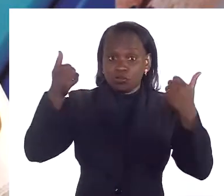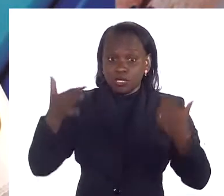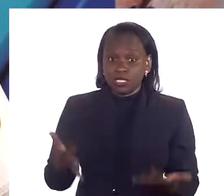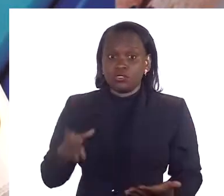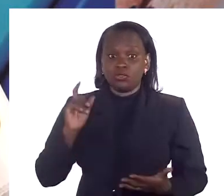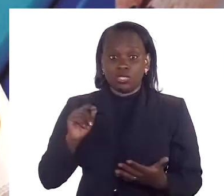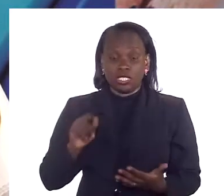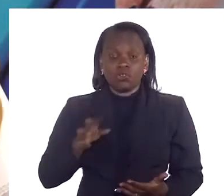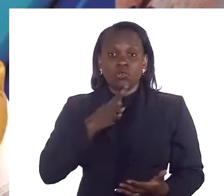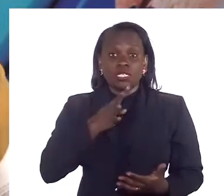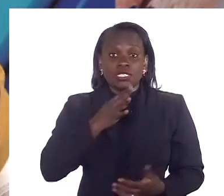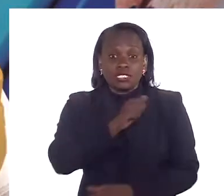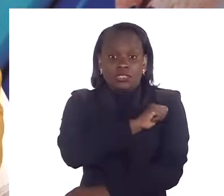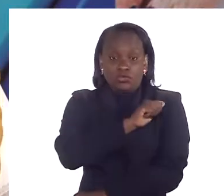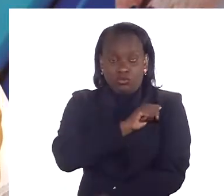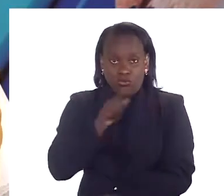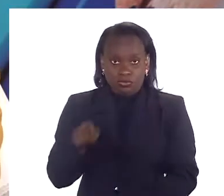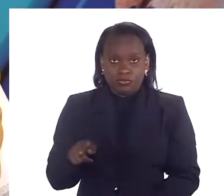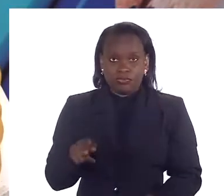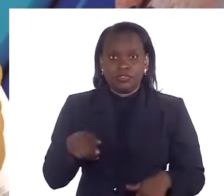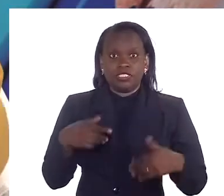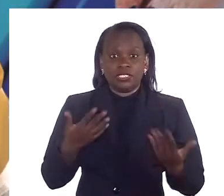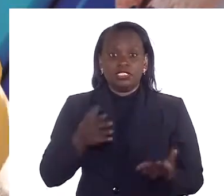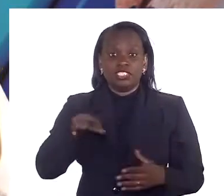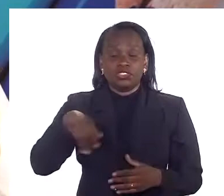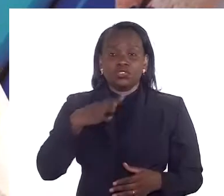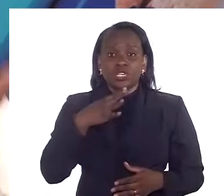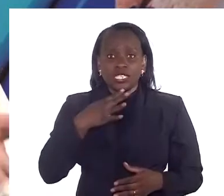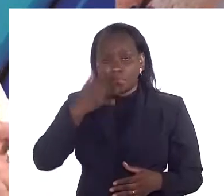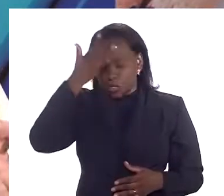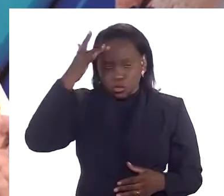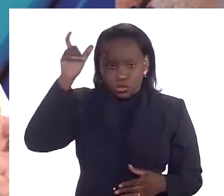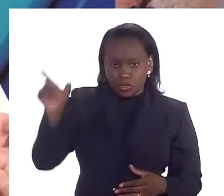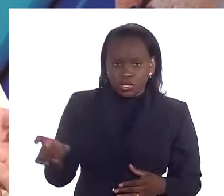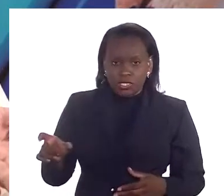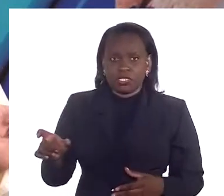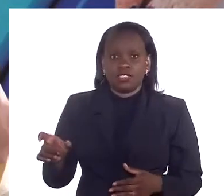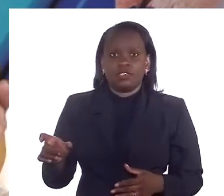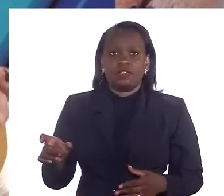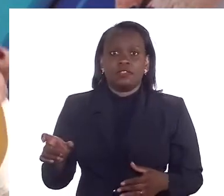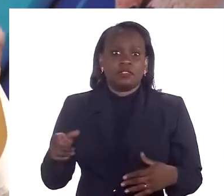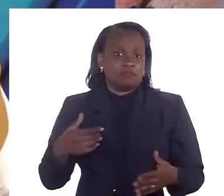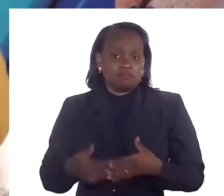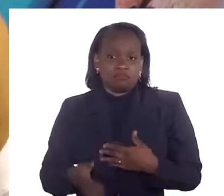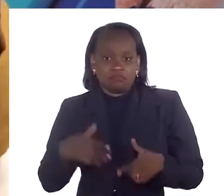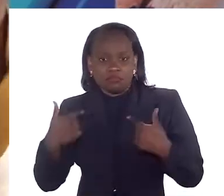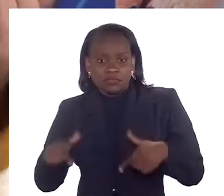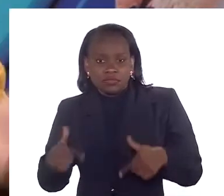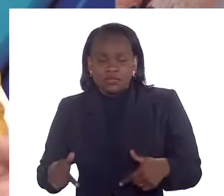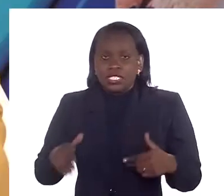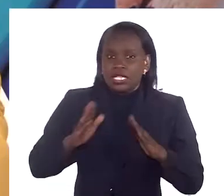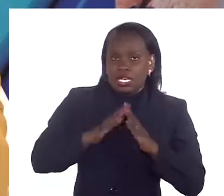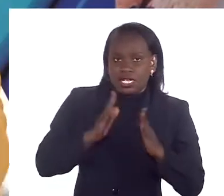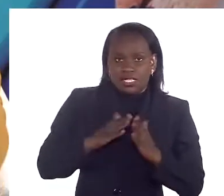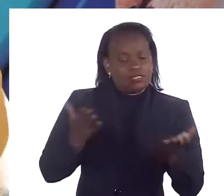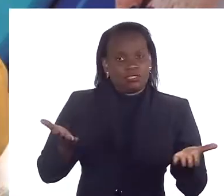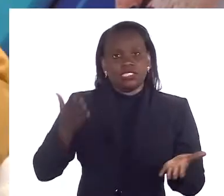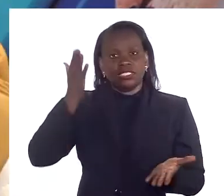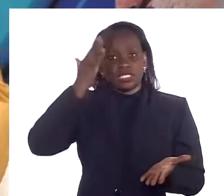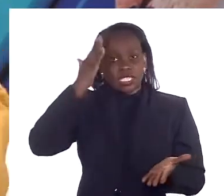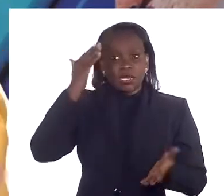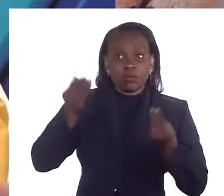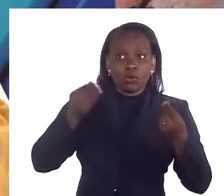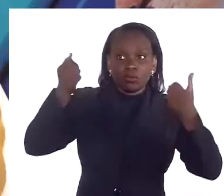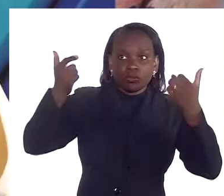estão falando, que é conhecer o aluno. Quando a gente conhece uma pessoa, seja ela no trabalho, em casa, a gente sabe